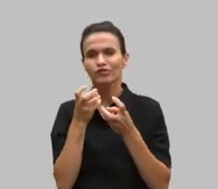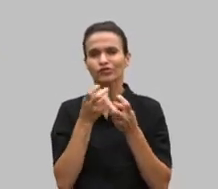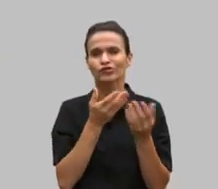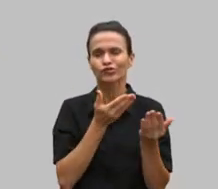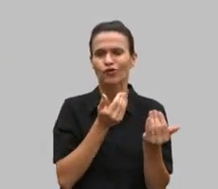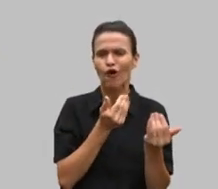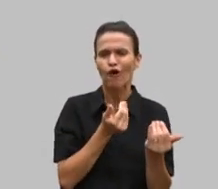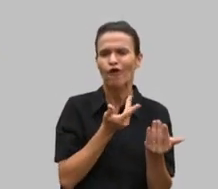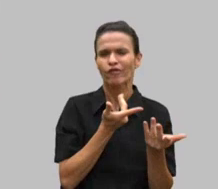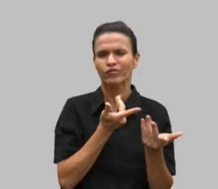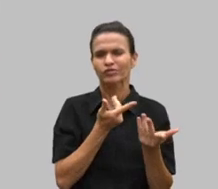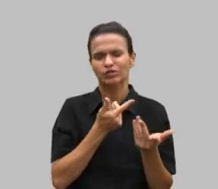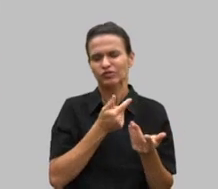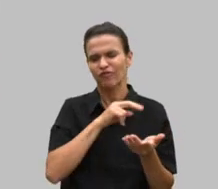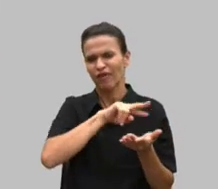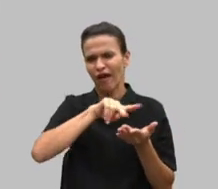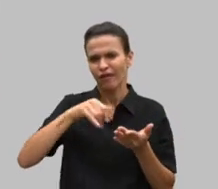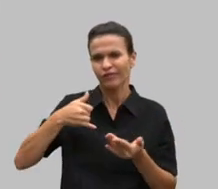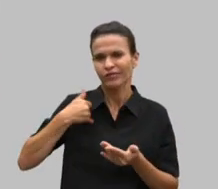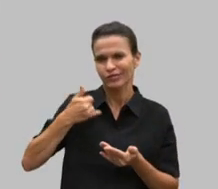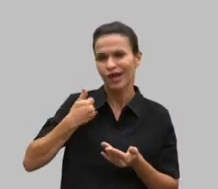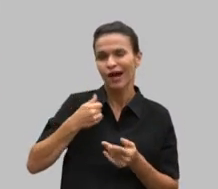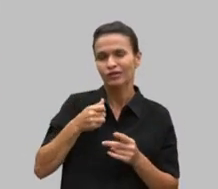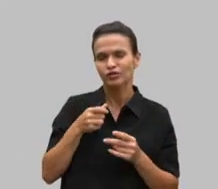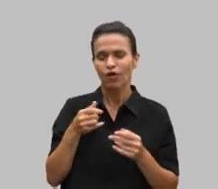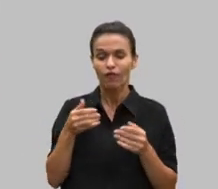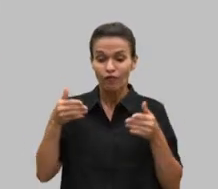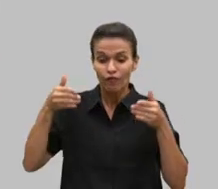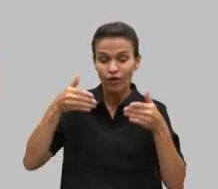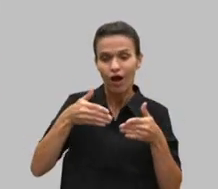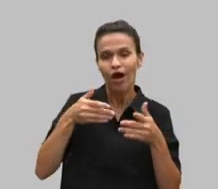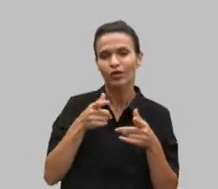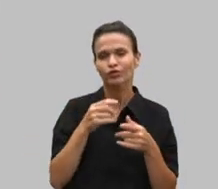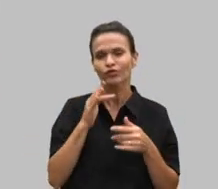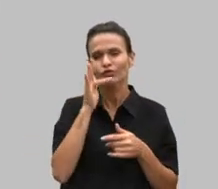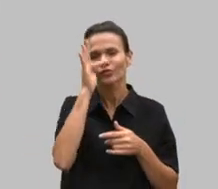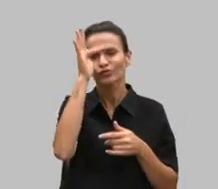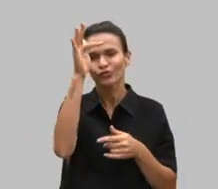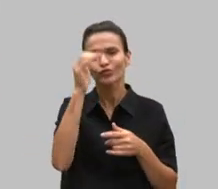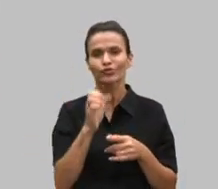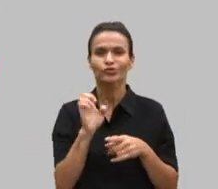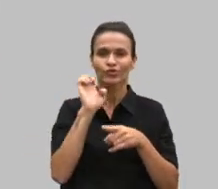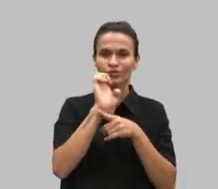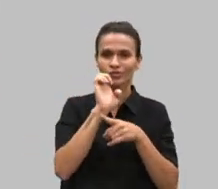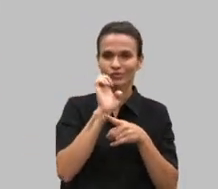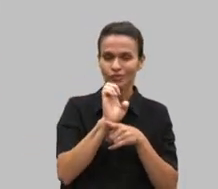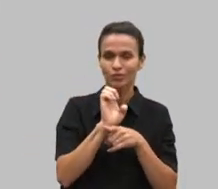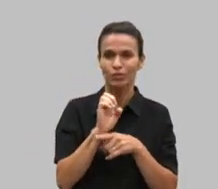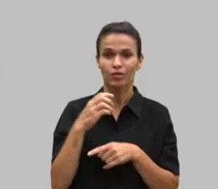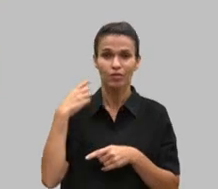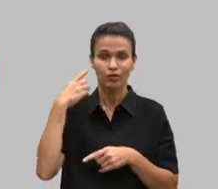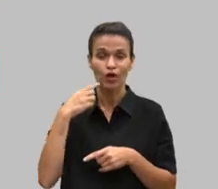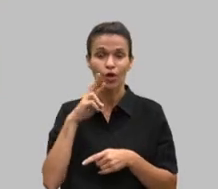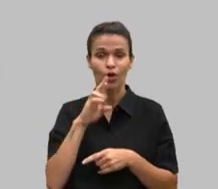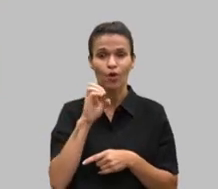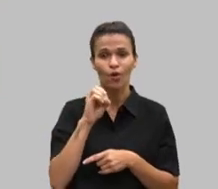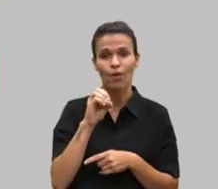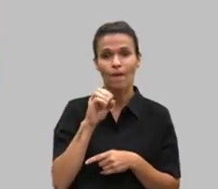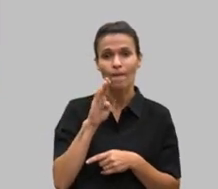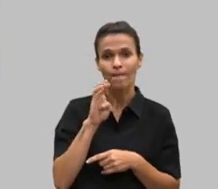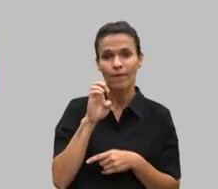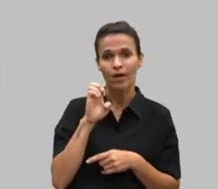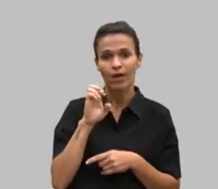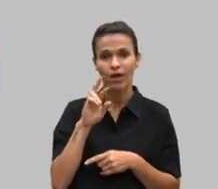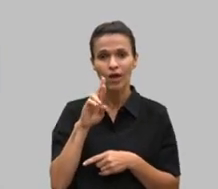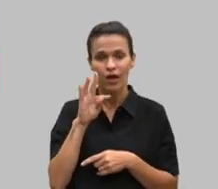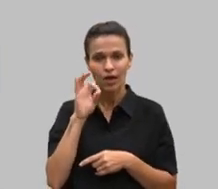presente mas do futuro do nosso Estado Deputado Roberto do deputado Rodrigo Lopes disse que eu tive a oportunidade e